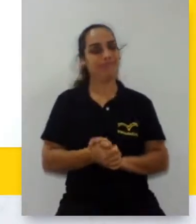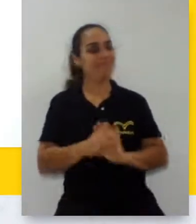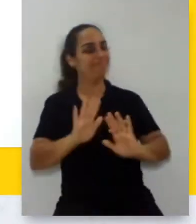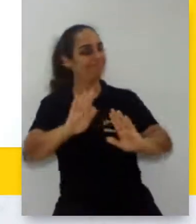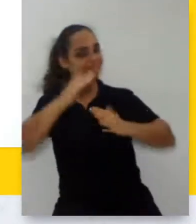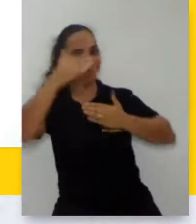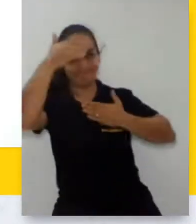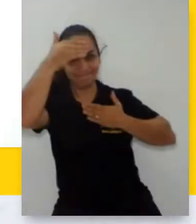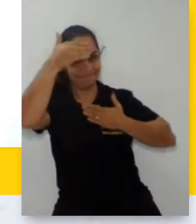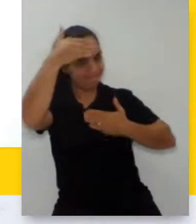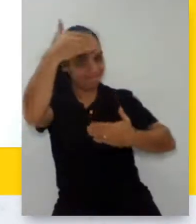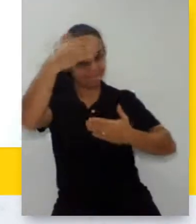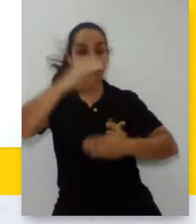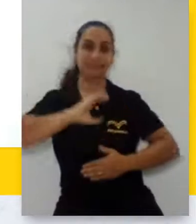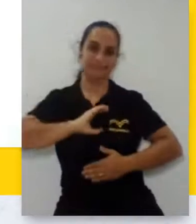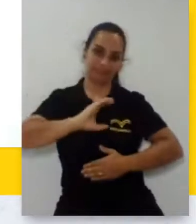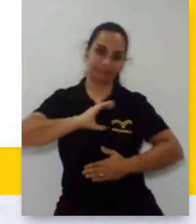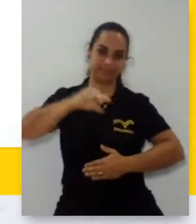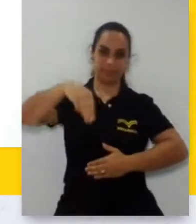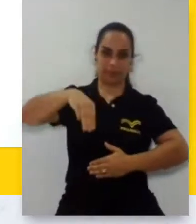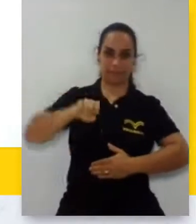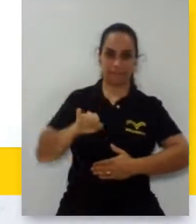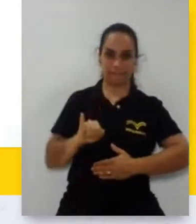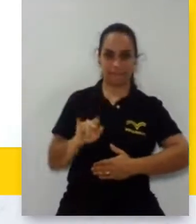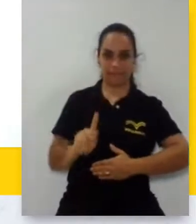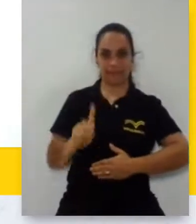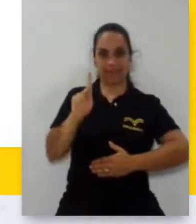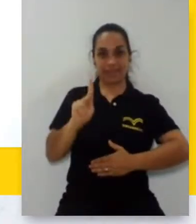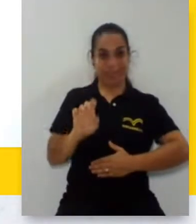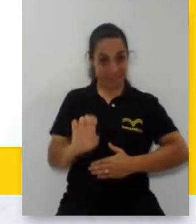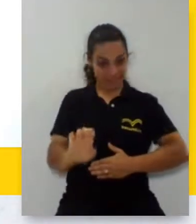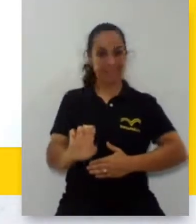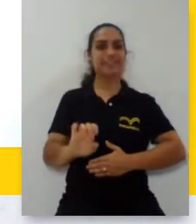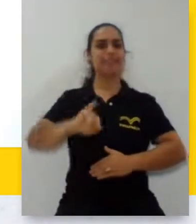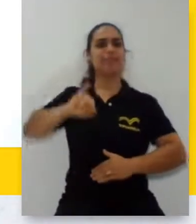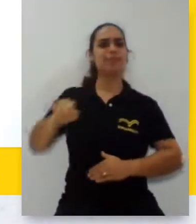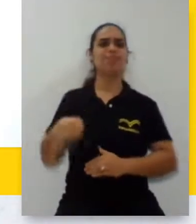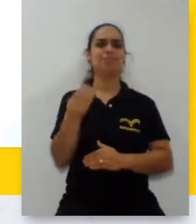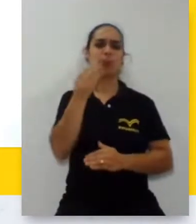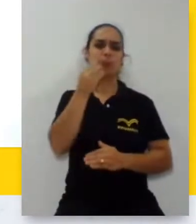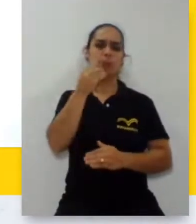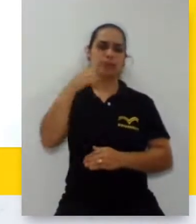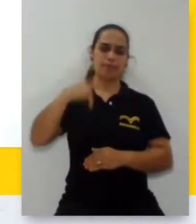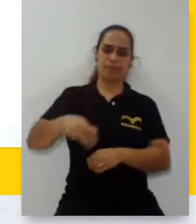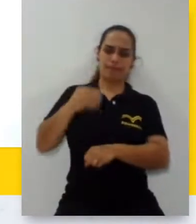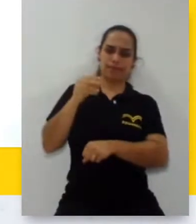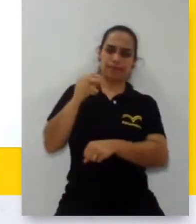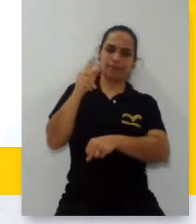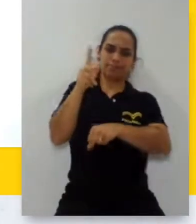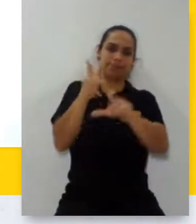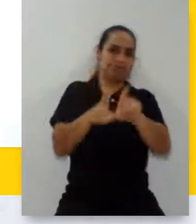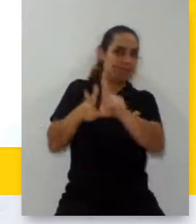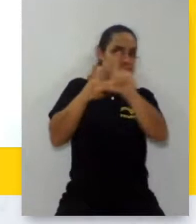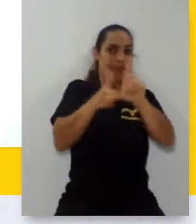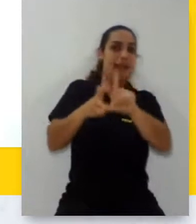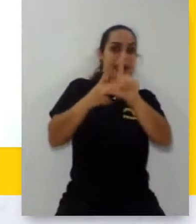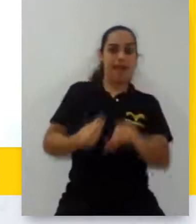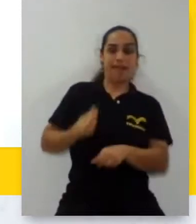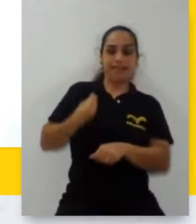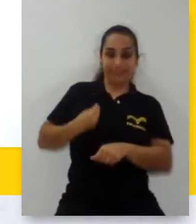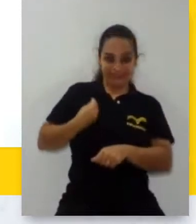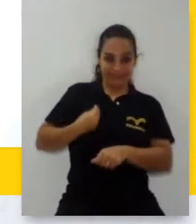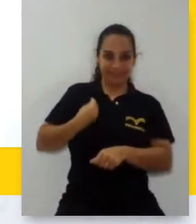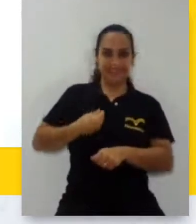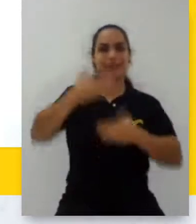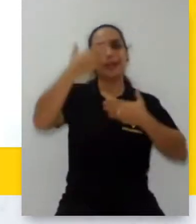pela oportunidade, por essa oportunidade de estarmos compartilhando juntos essa live. E agradeço a todos que participaram, agradeço a